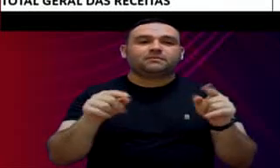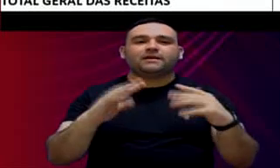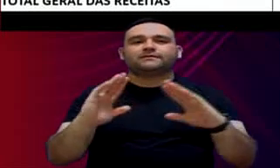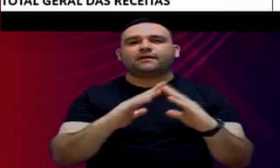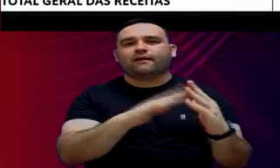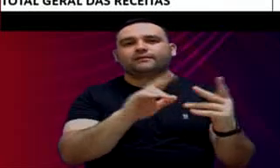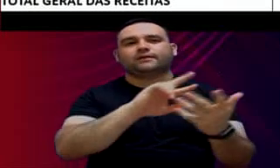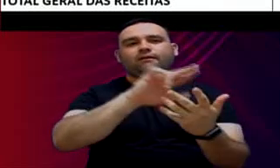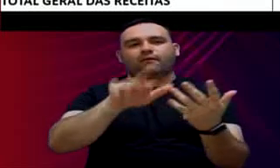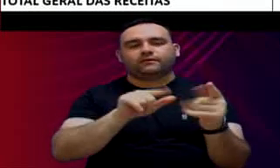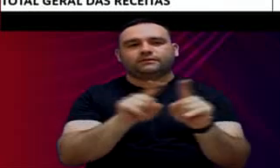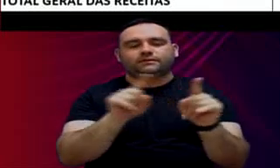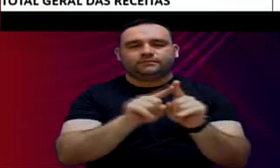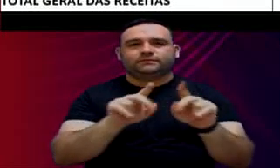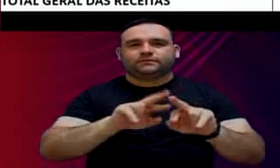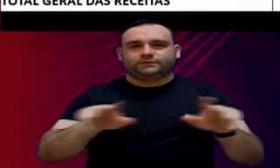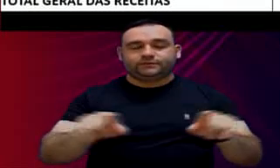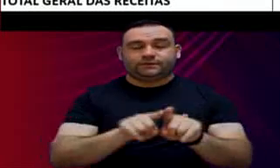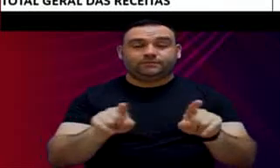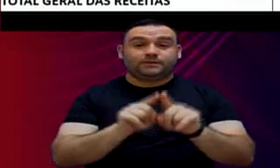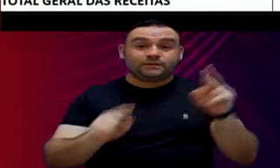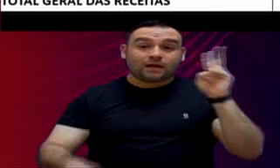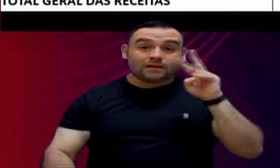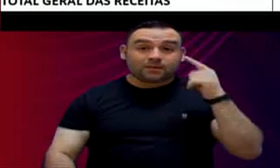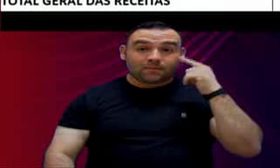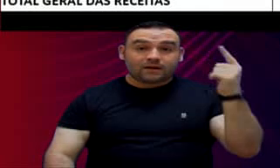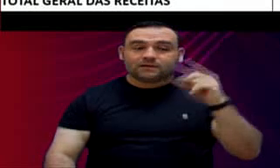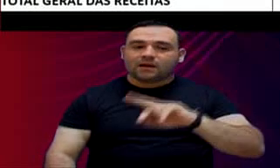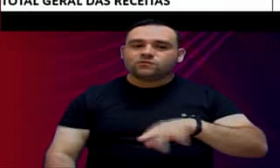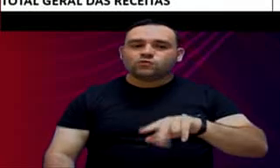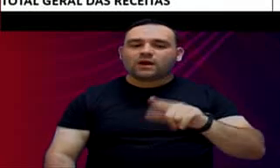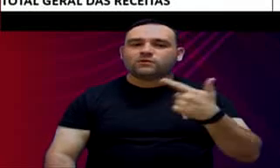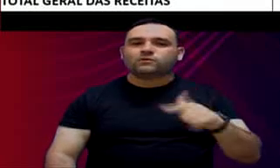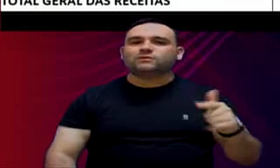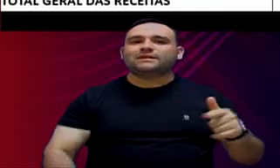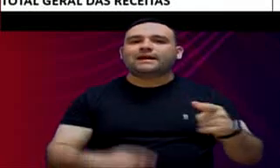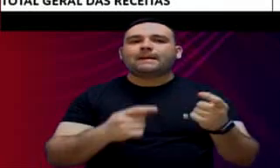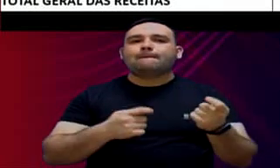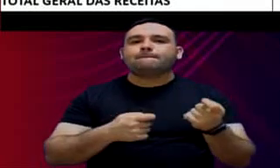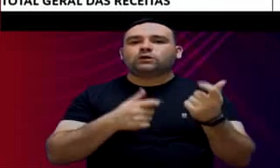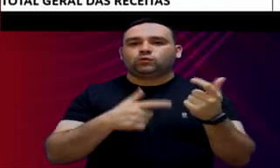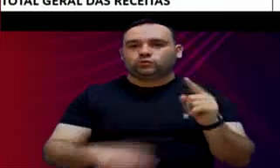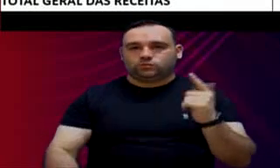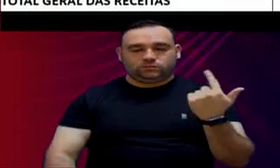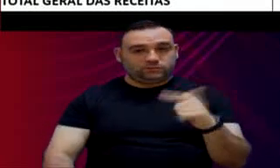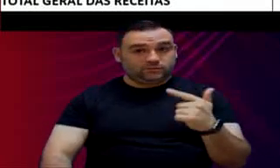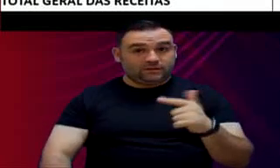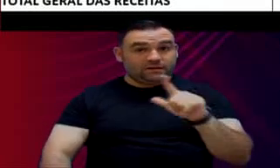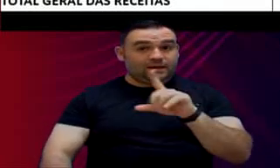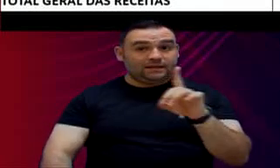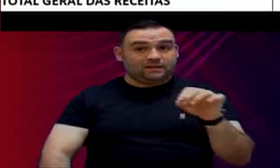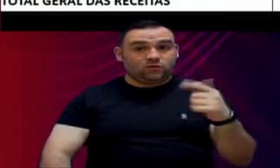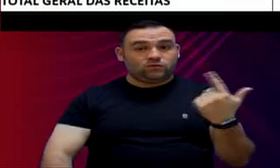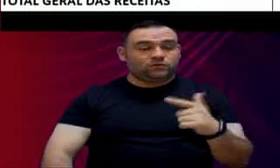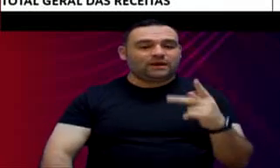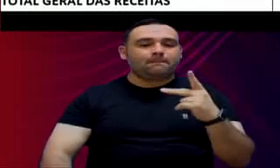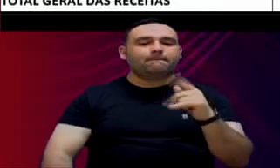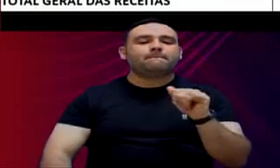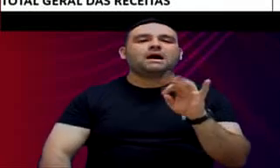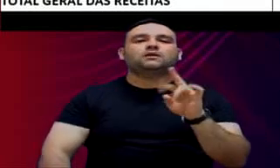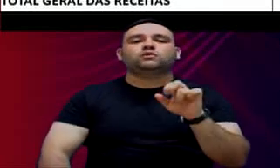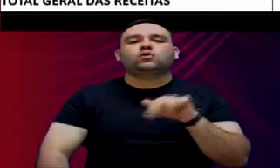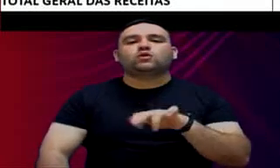mobiliários e outras receitas correntes Lembrando que aqui não entra contribuição patronal na LDO não tem a contribuição